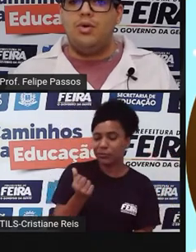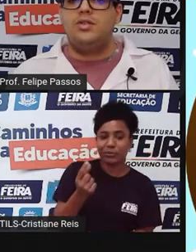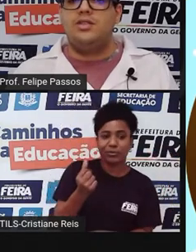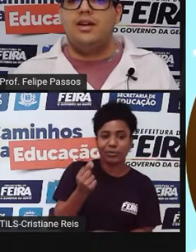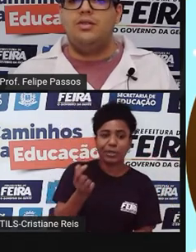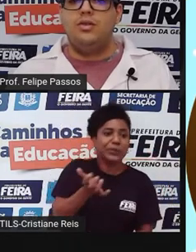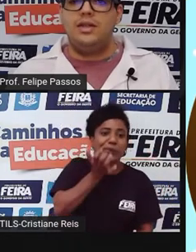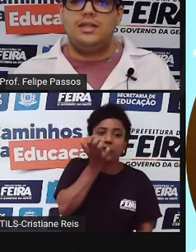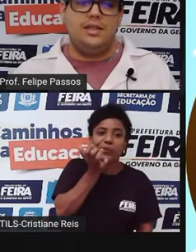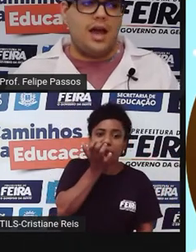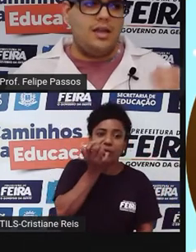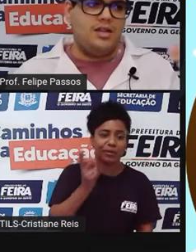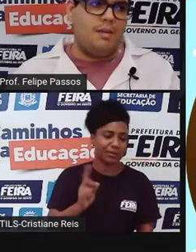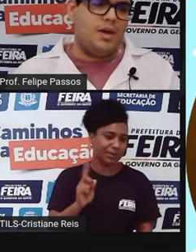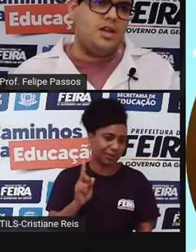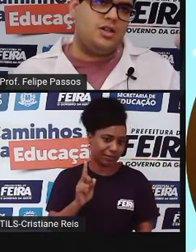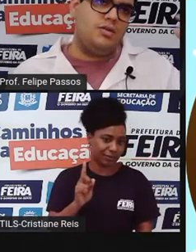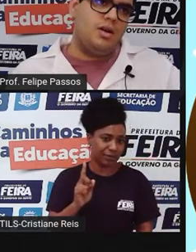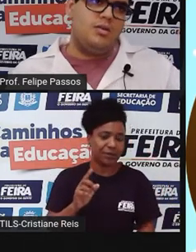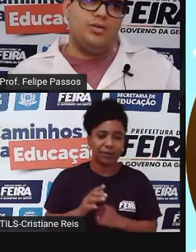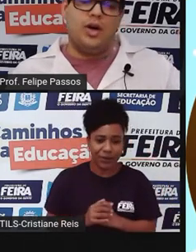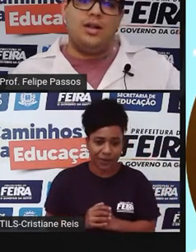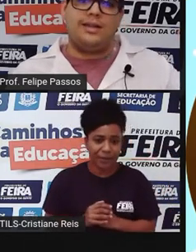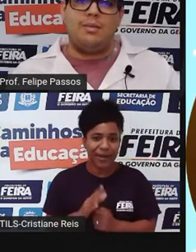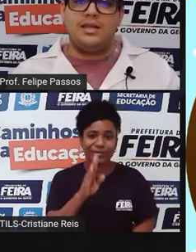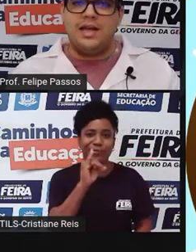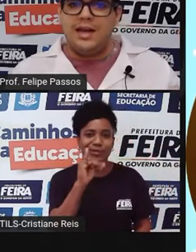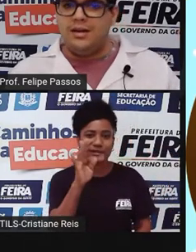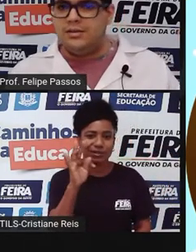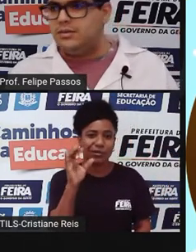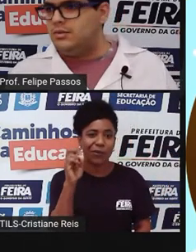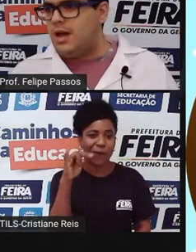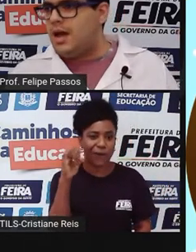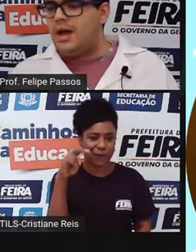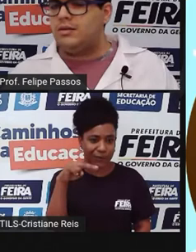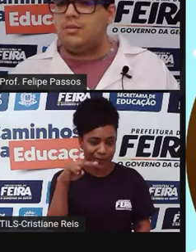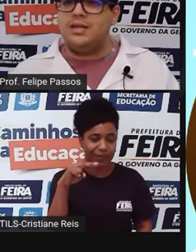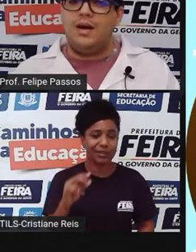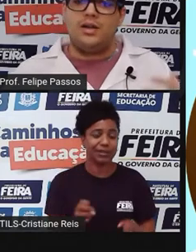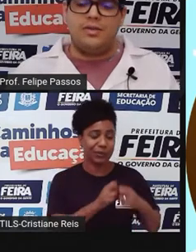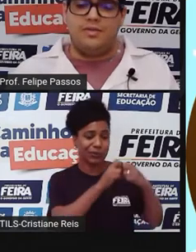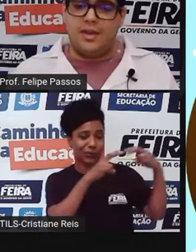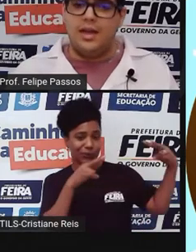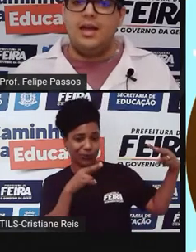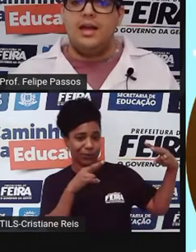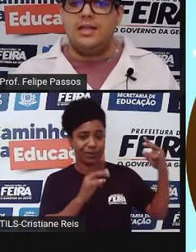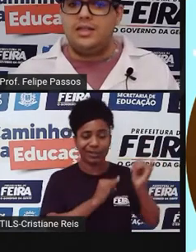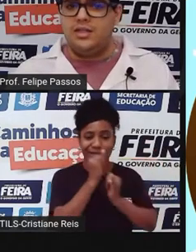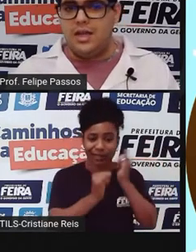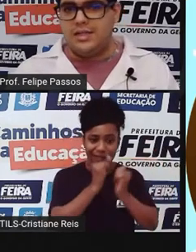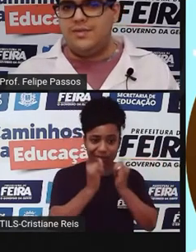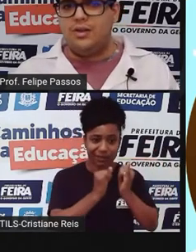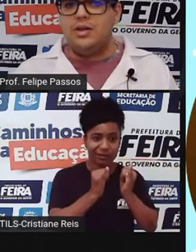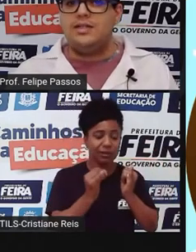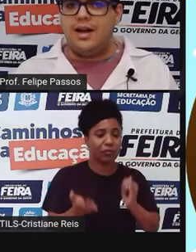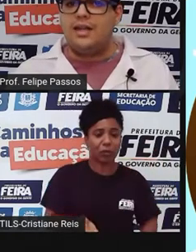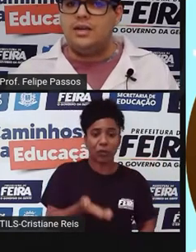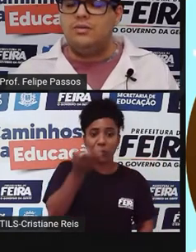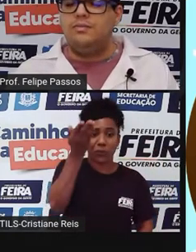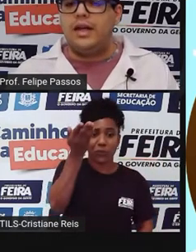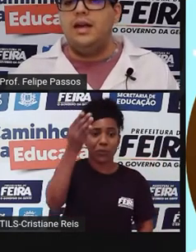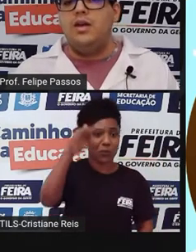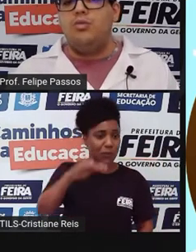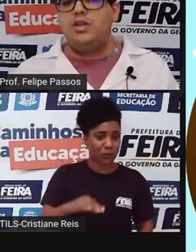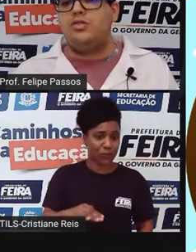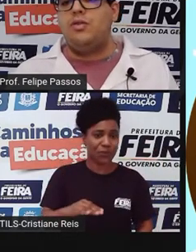tem a bolsa de valores e aí de repente o dólar está mais alto, o real está mais baixo, enfim, esses valores